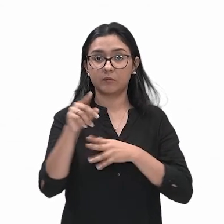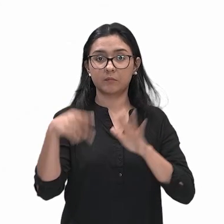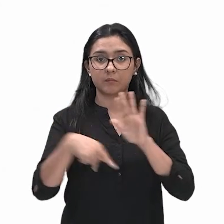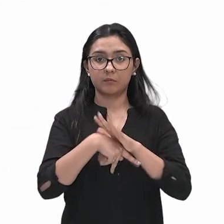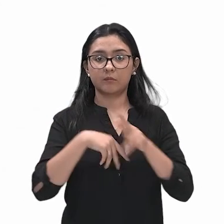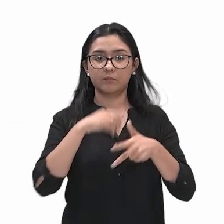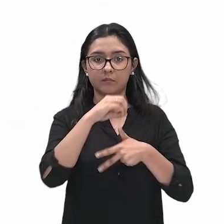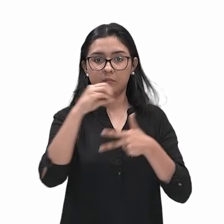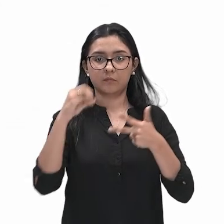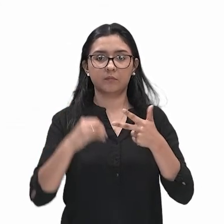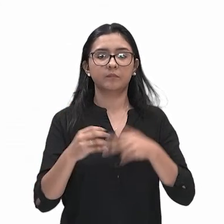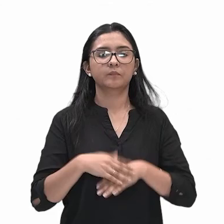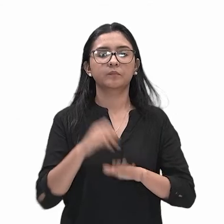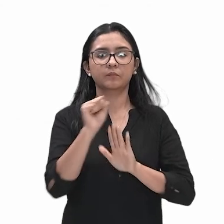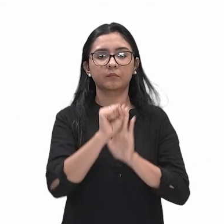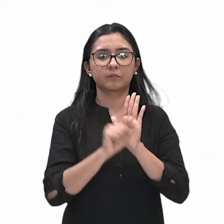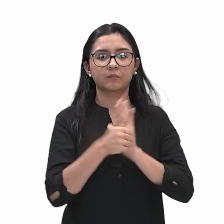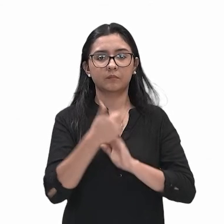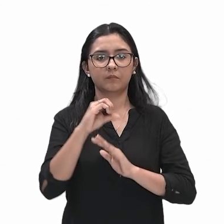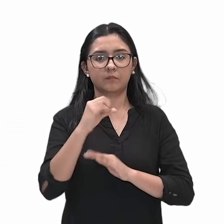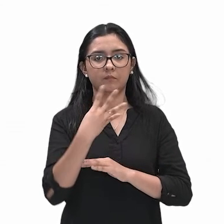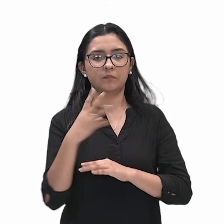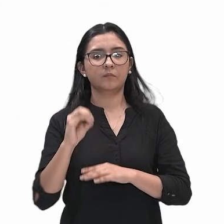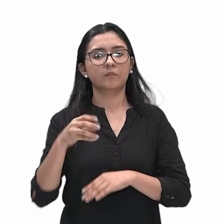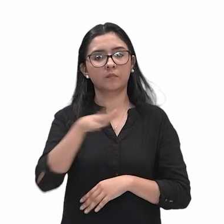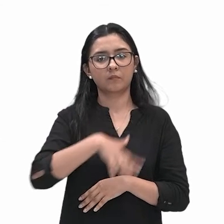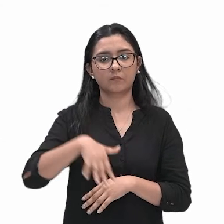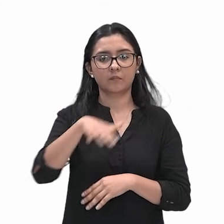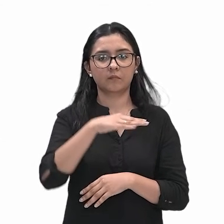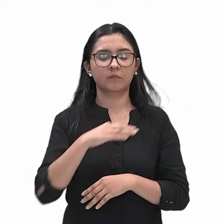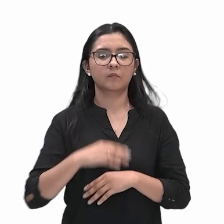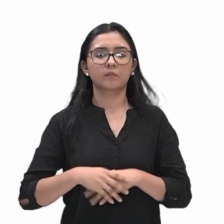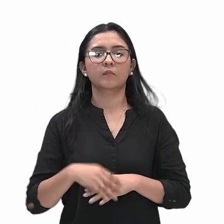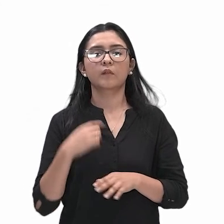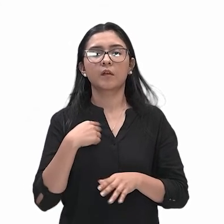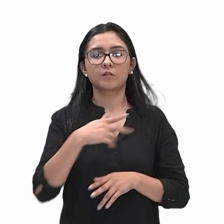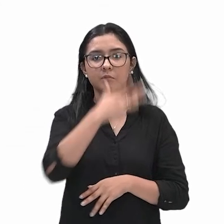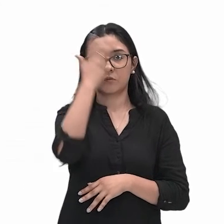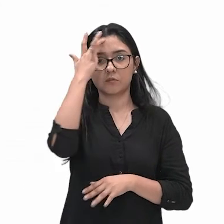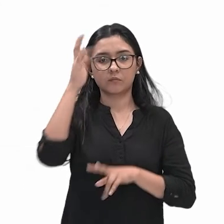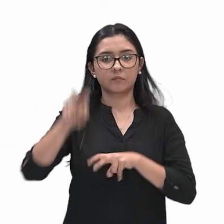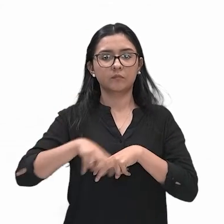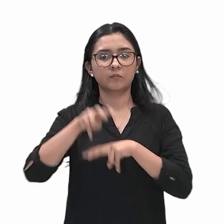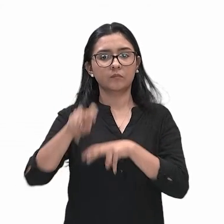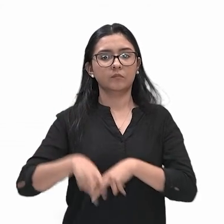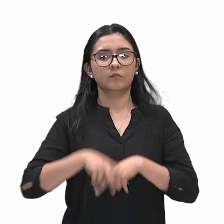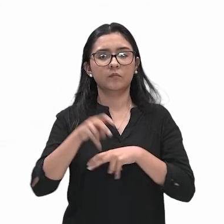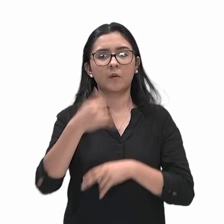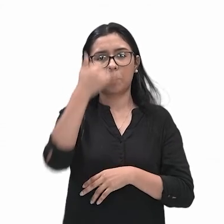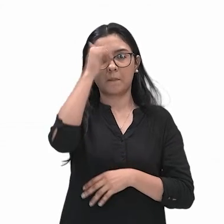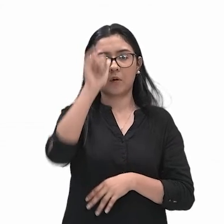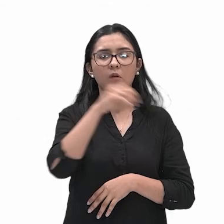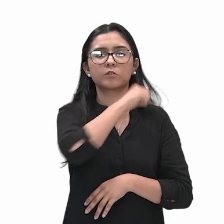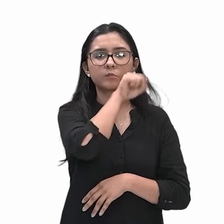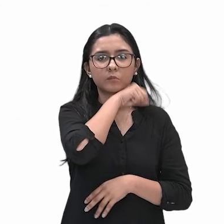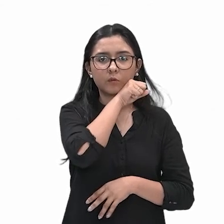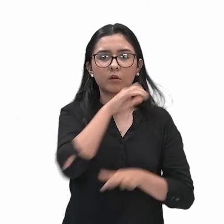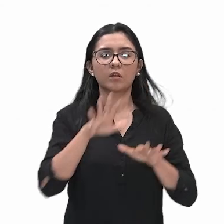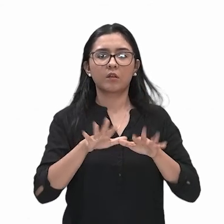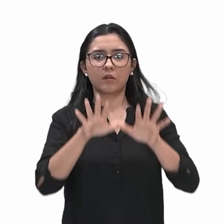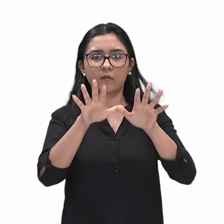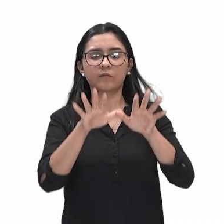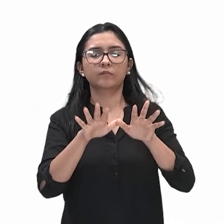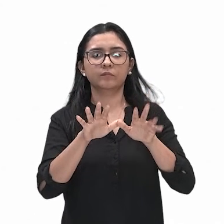de 1940, na região centro-oeste, produtores rurais cujos bois, porcos, aves e cabras